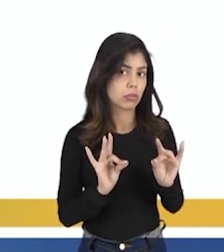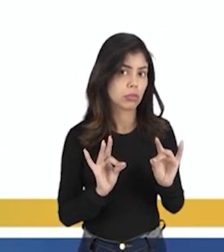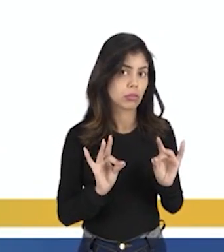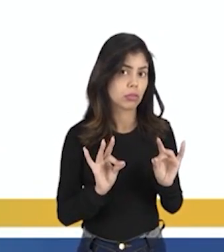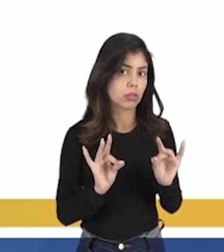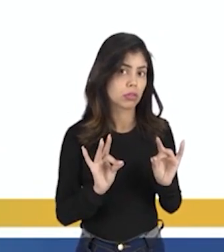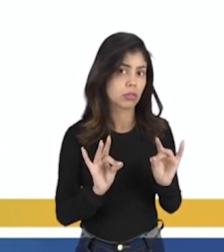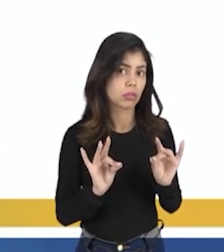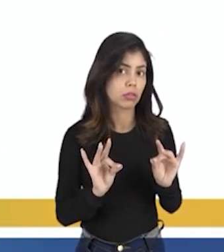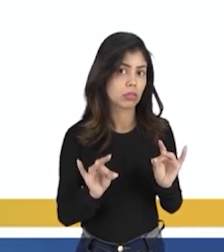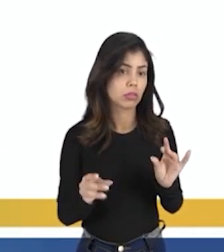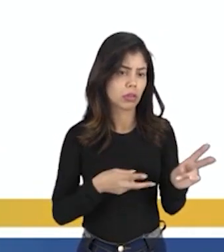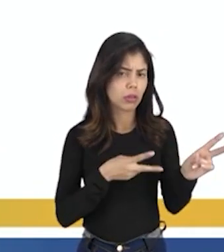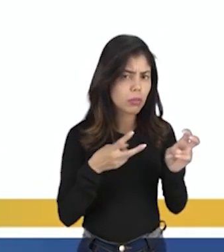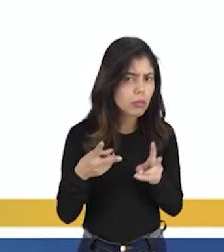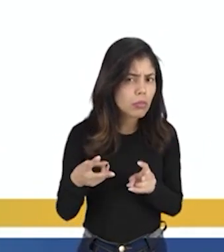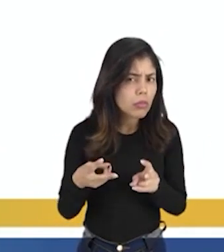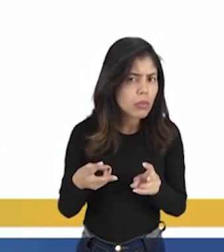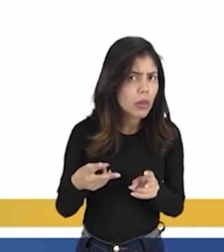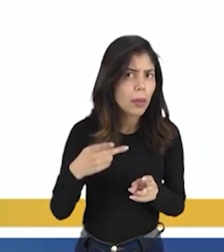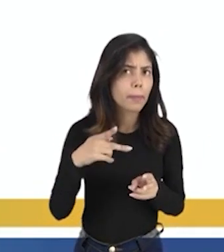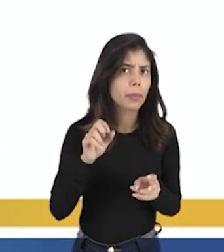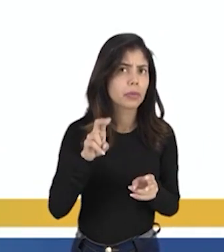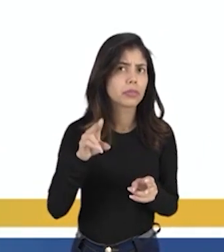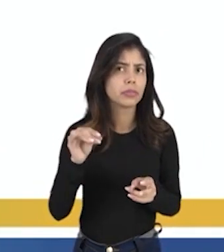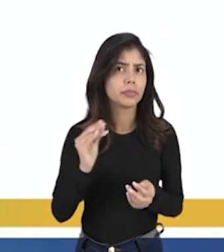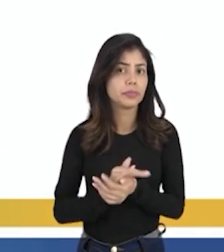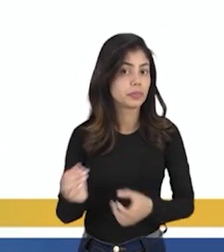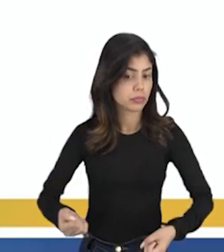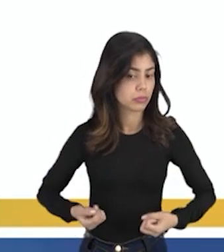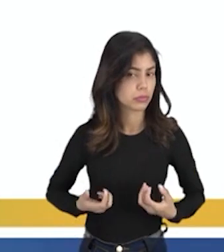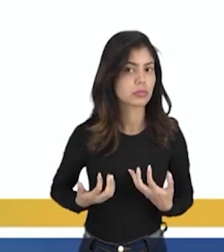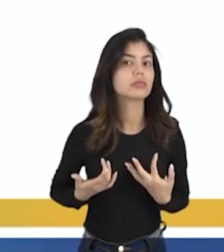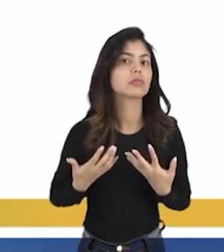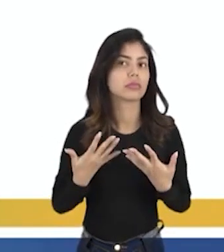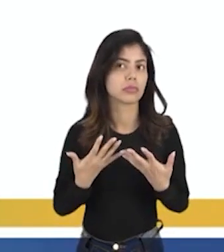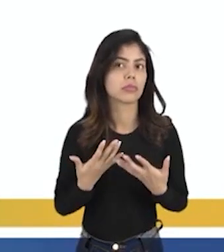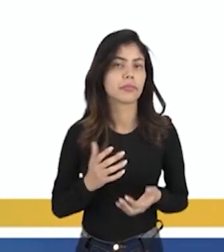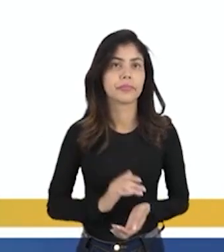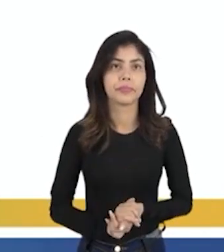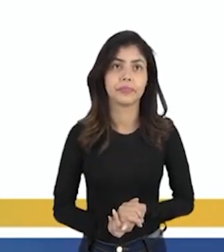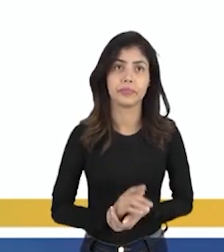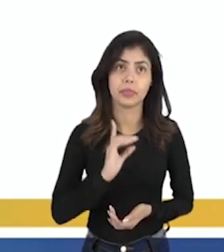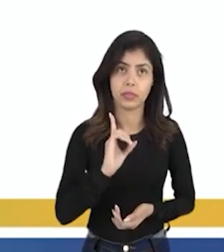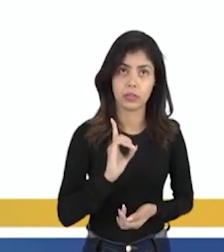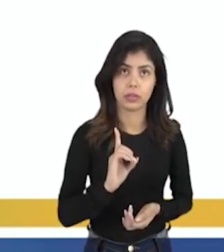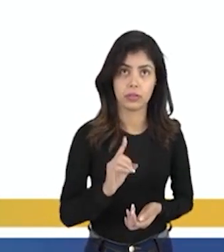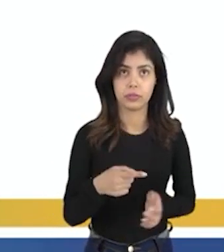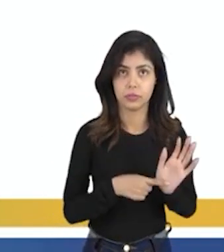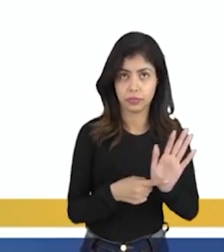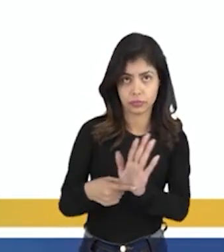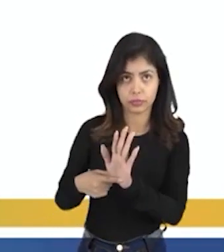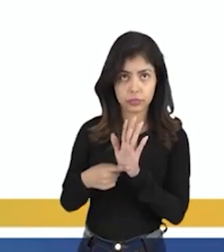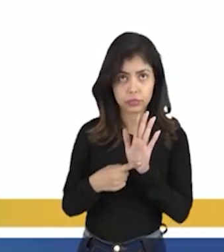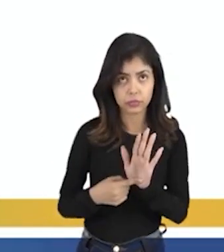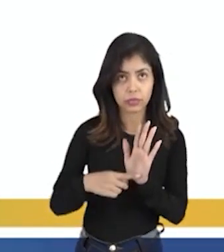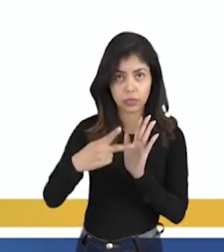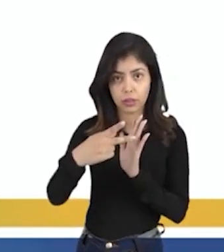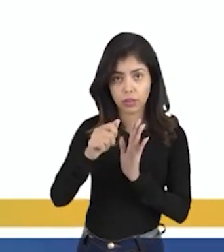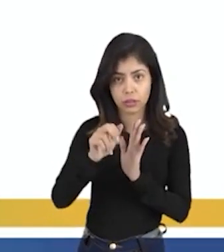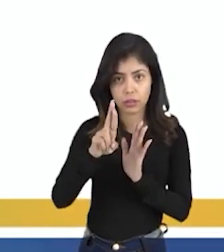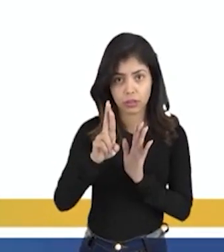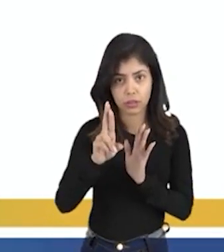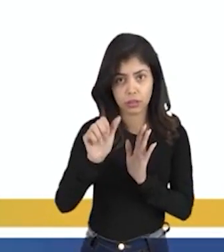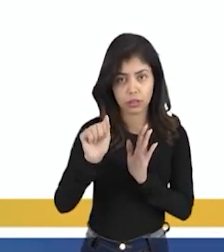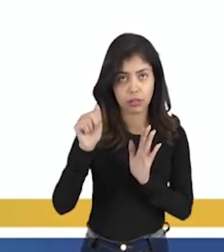as impressões pessoais? A função emotiva. A D. Orienta-se no